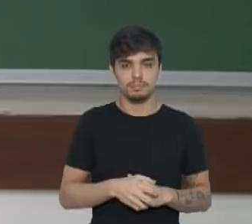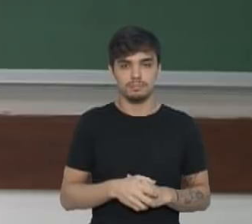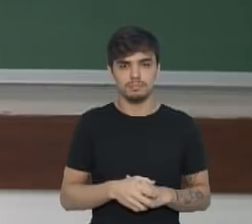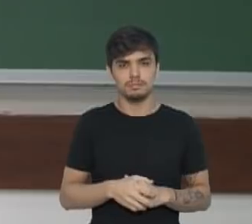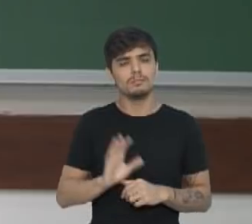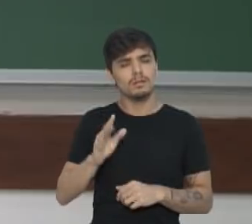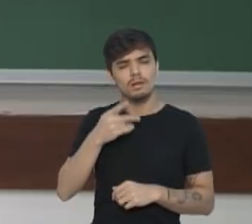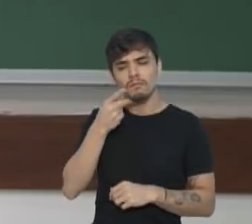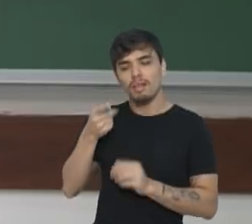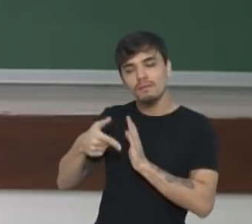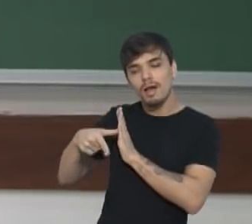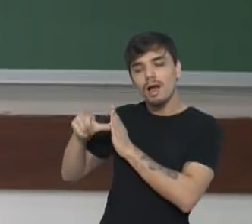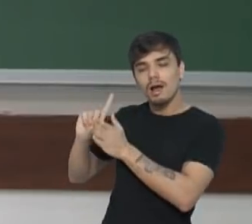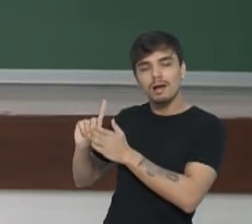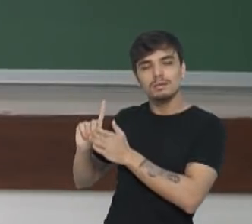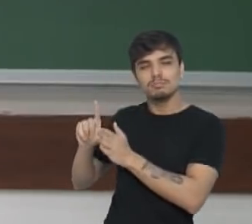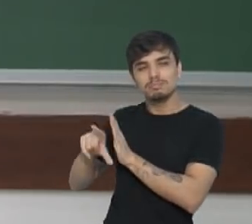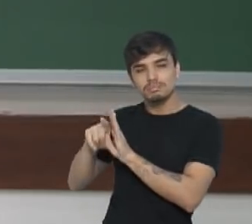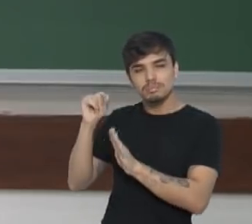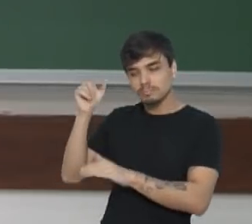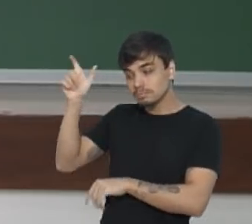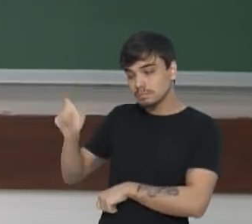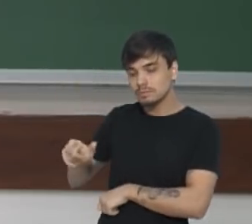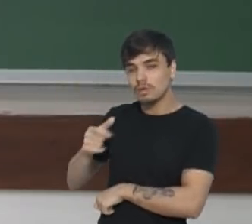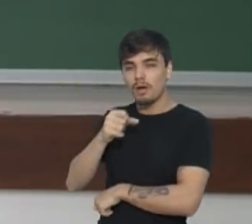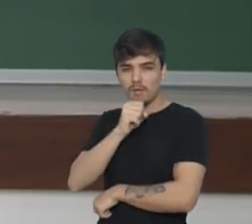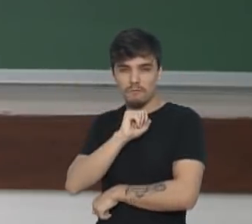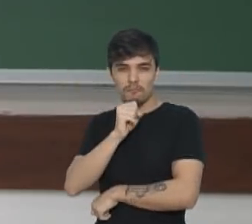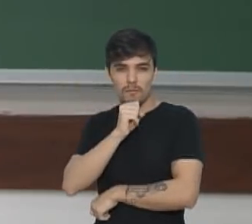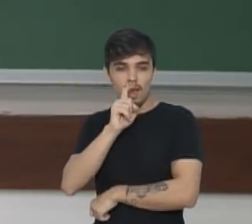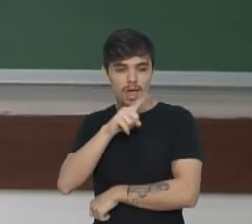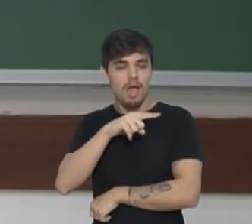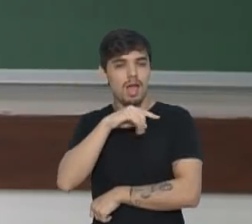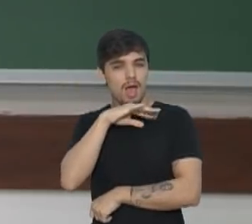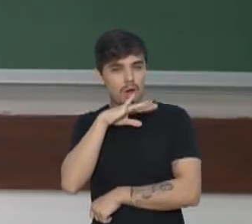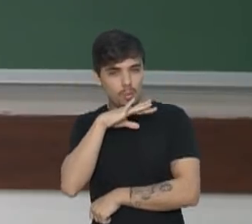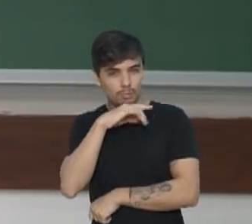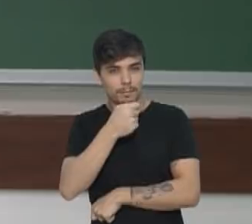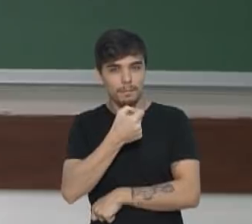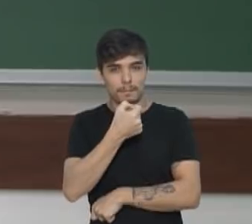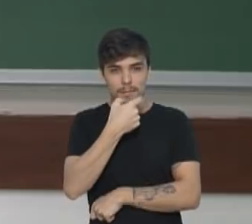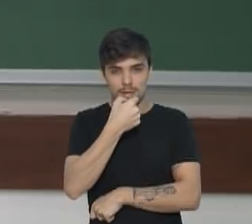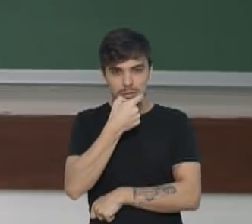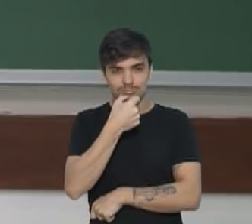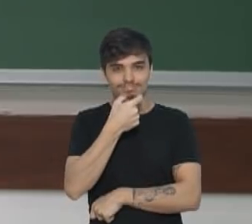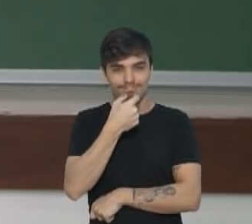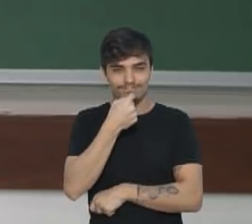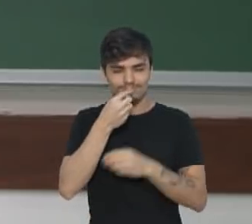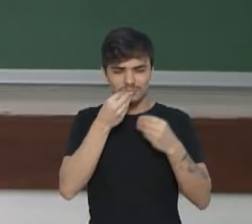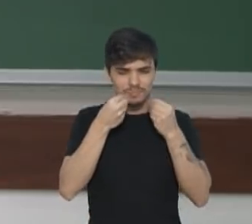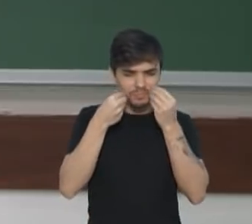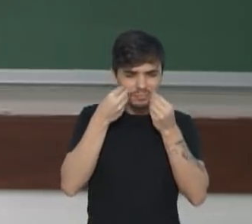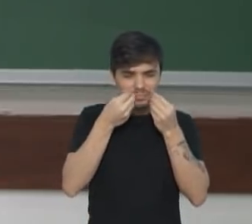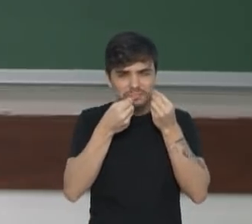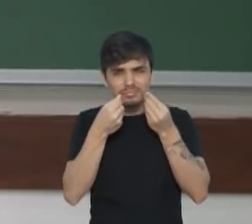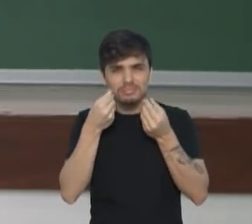antigos, né, os nossos avós, aí o remédio bom é o remédio ruim, né? Quanto mais amargo o remédio, melhor. E é mais ou